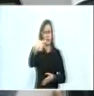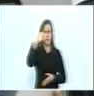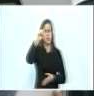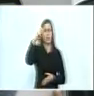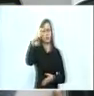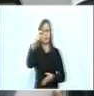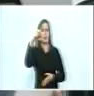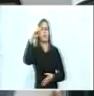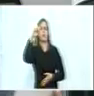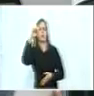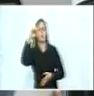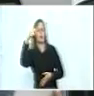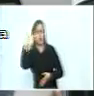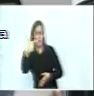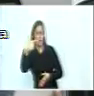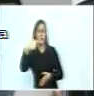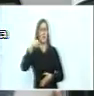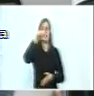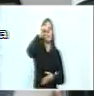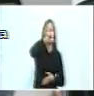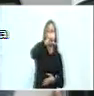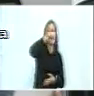3892-8582 e